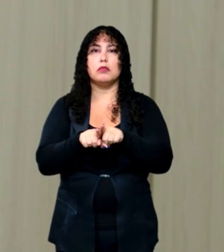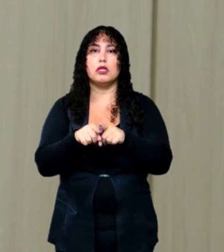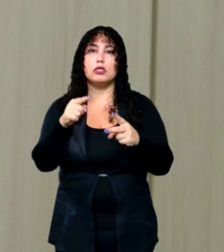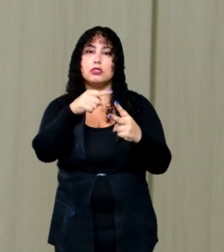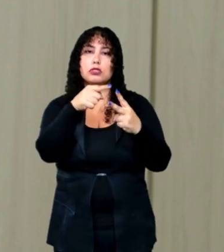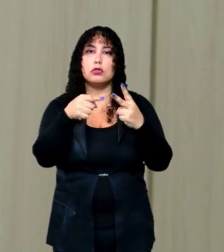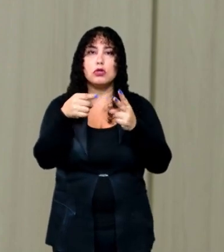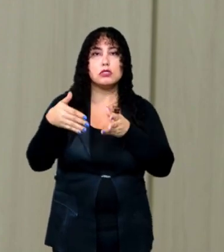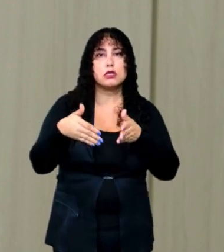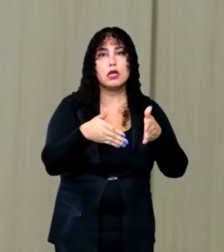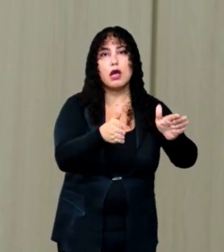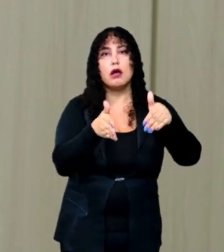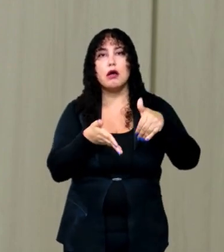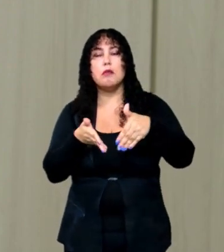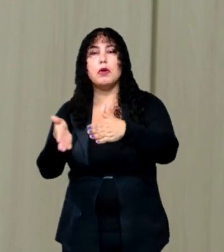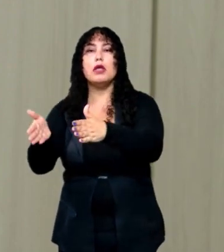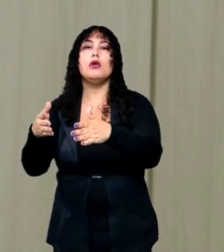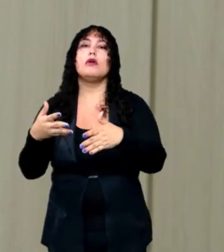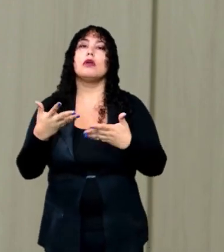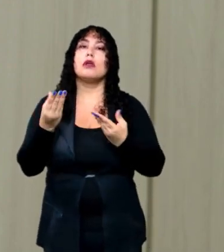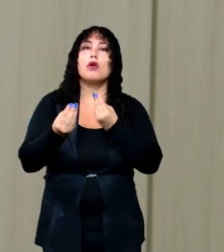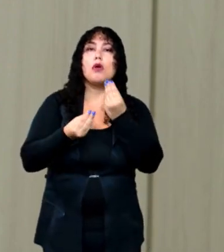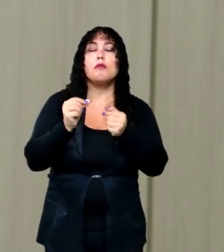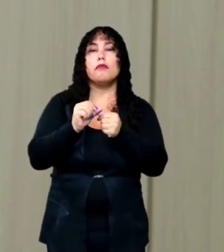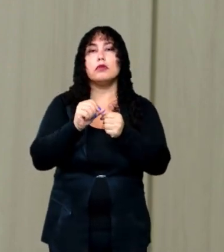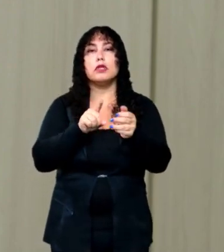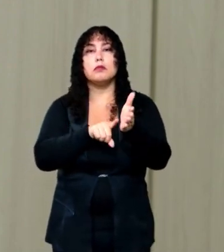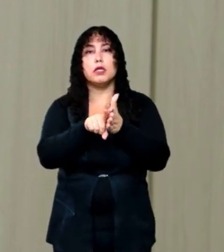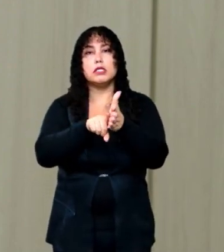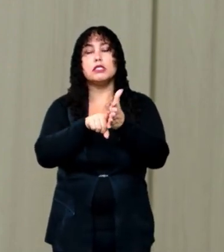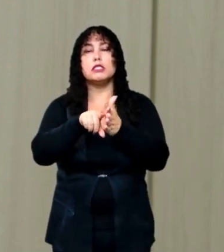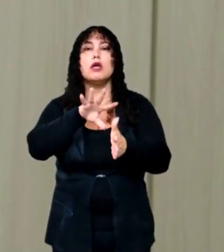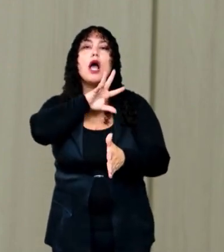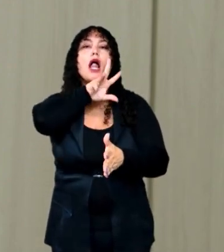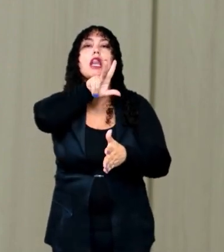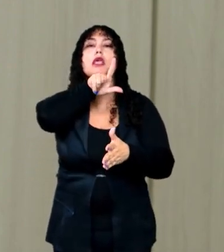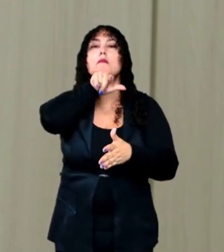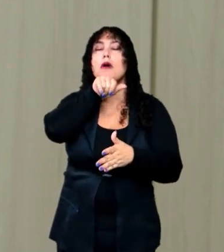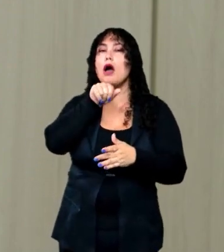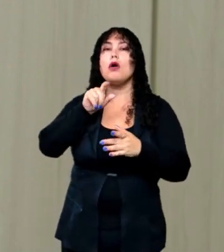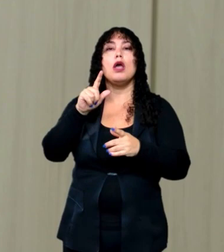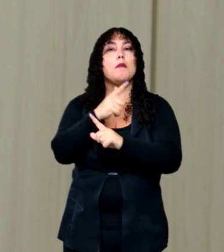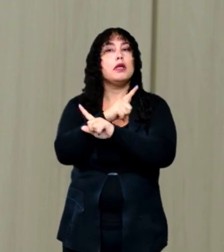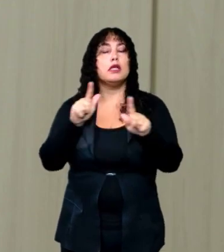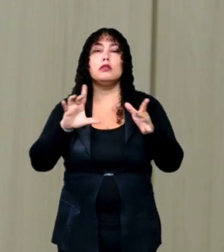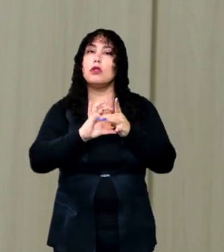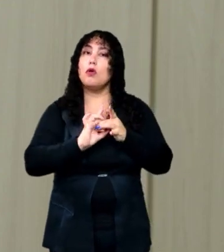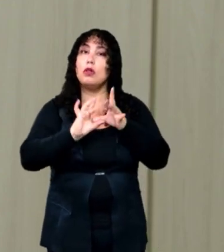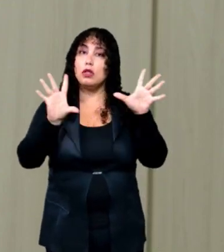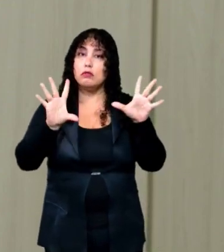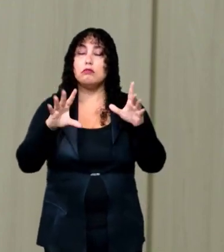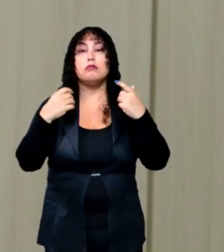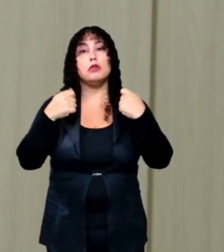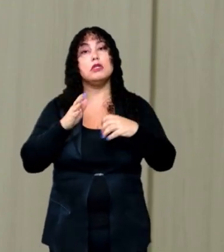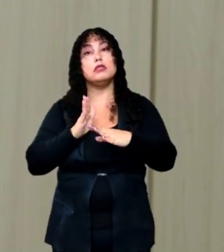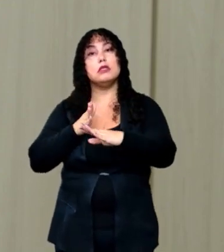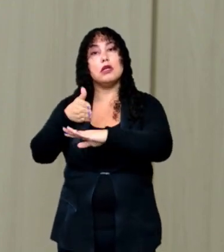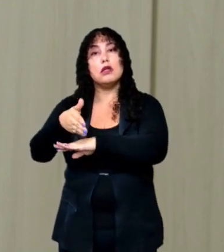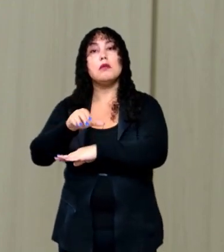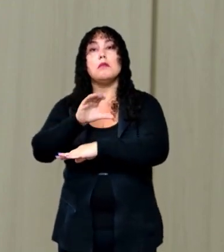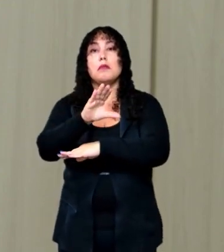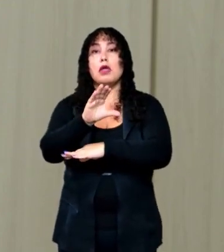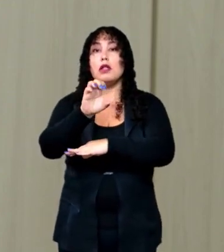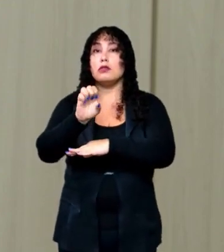dois caminhos quando vai realizar aí essas pesquisas com animais silvestres, mas eles não estão livres de serem passados pelo SEUA.